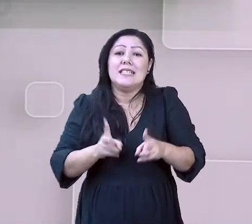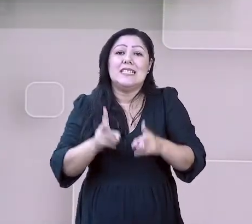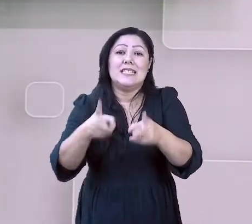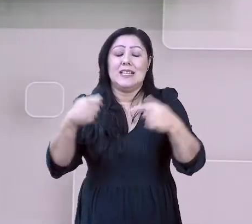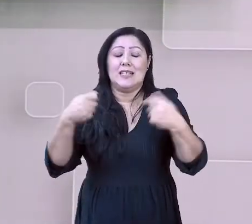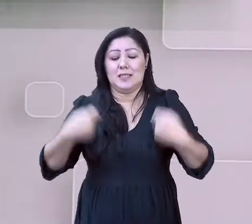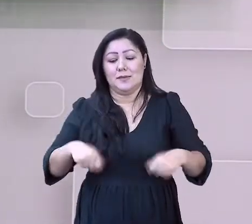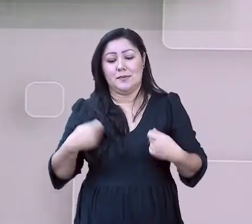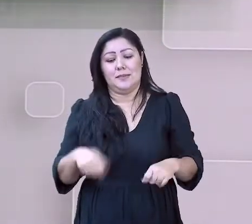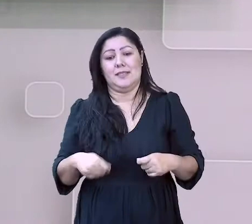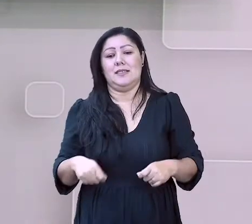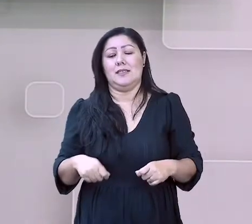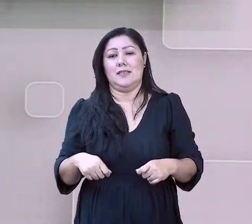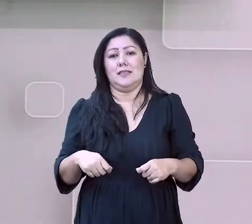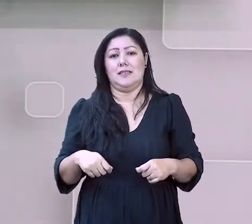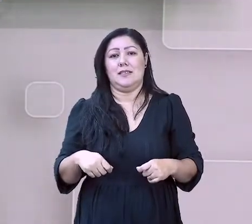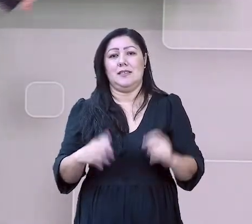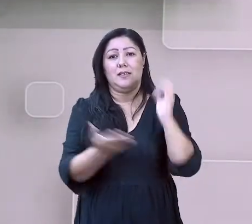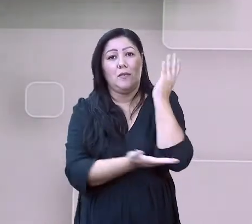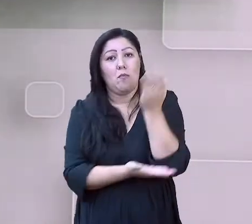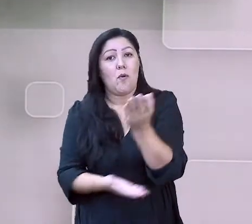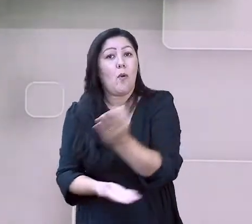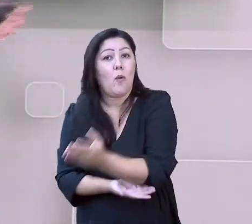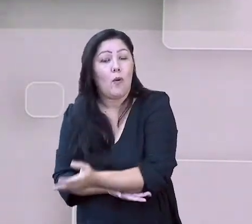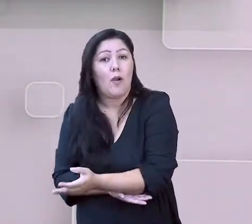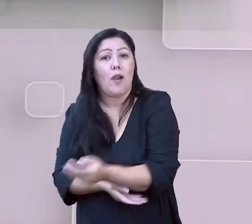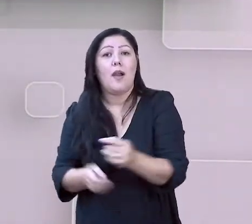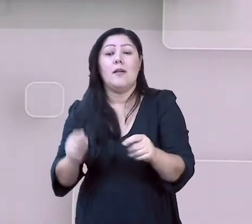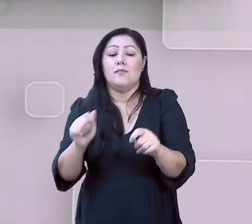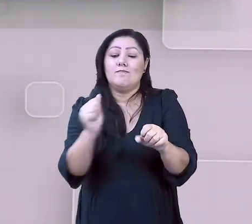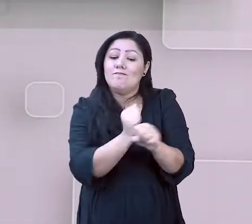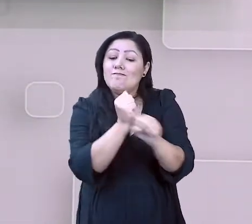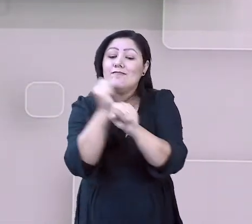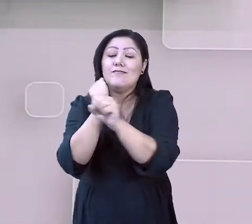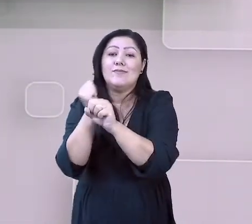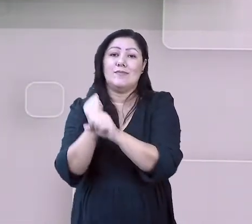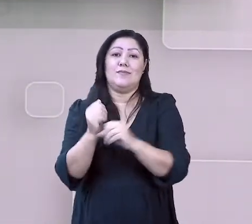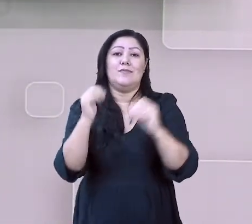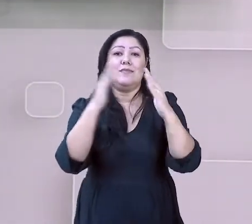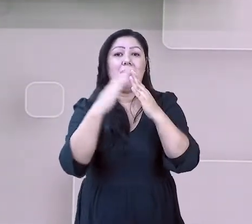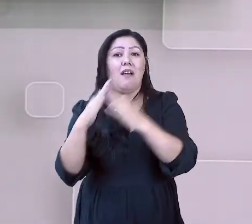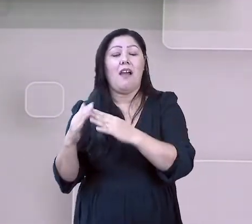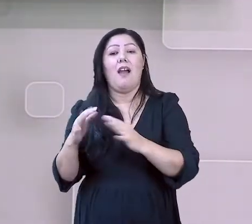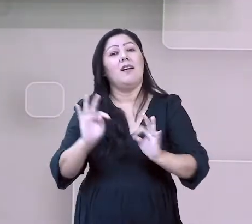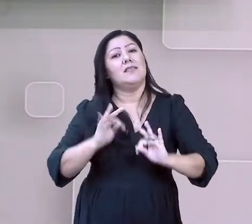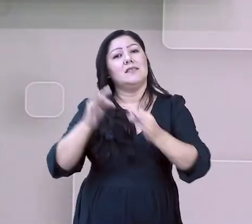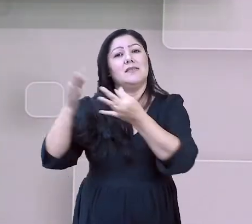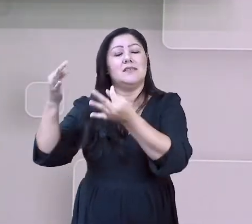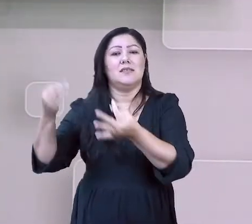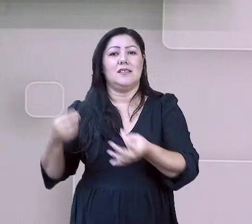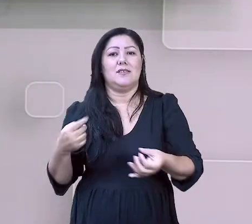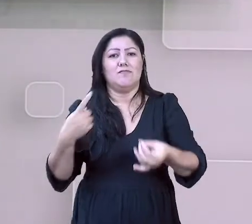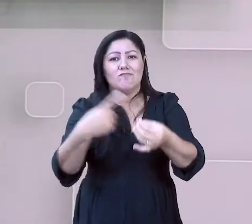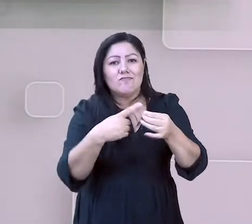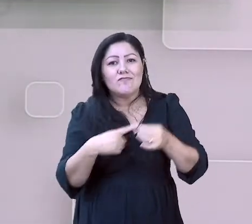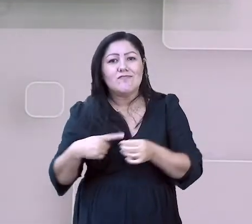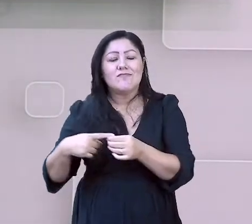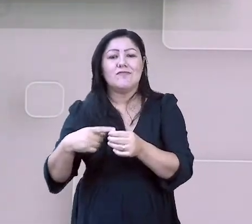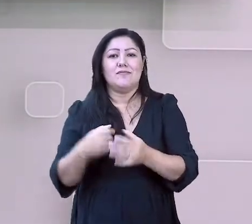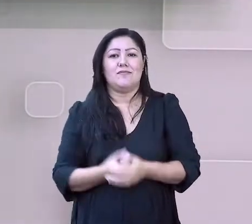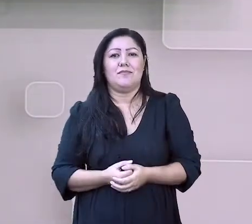vai haver essa destruição. Ela não precisa ser total. Ela não precisa ser uma destruição